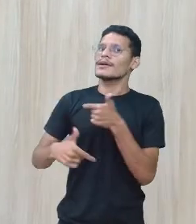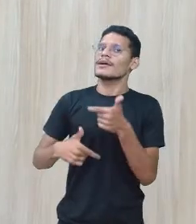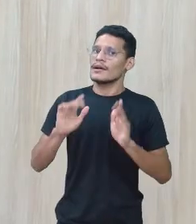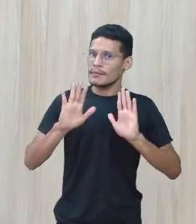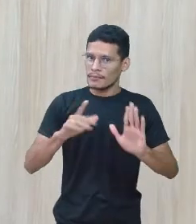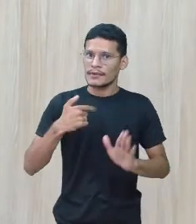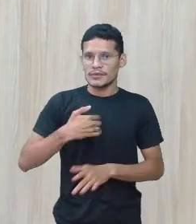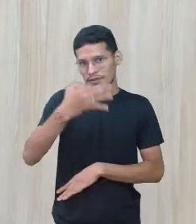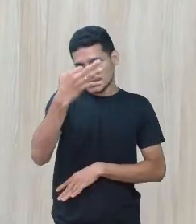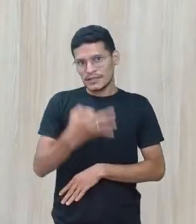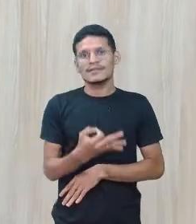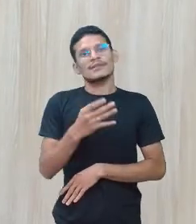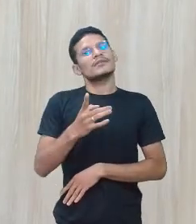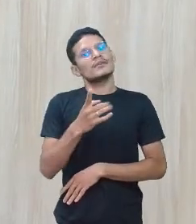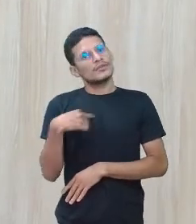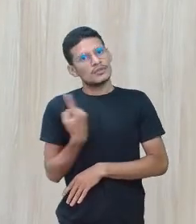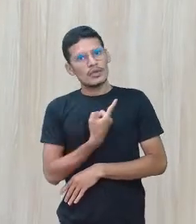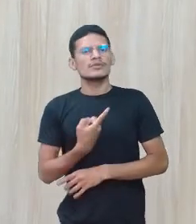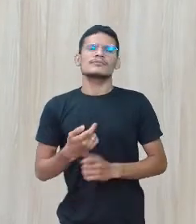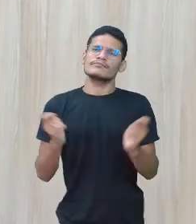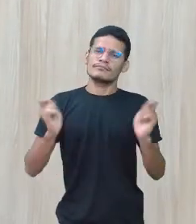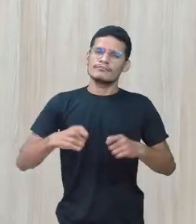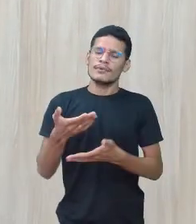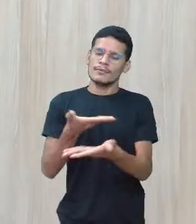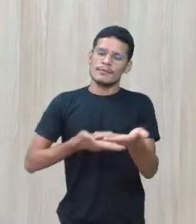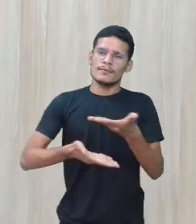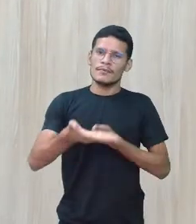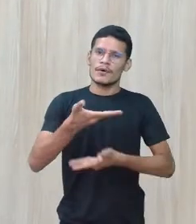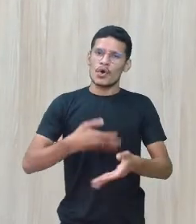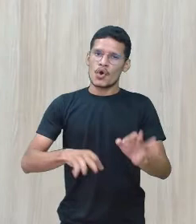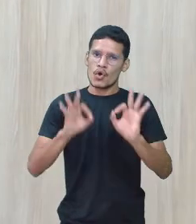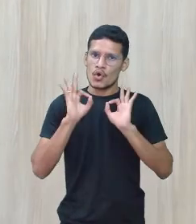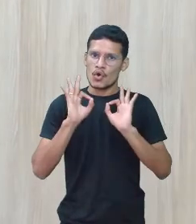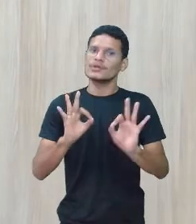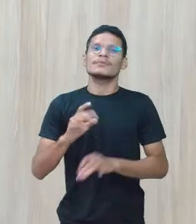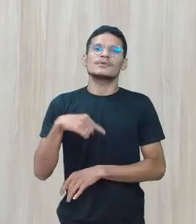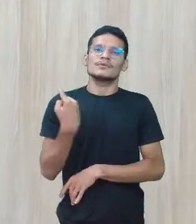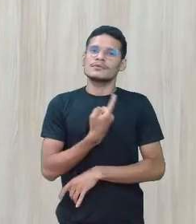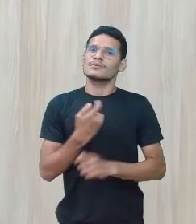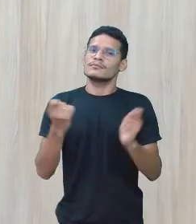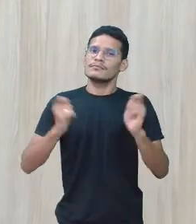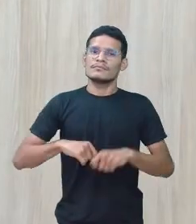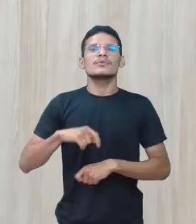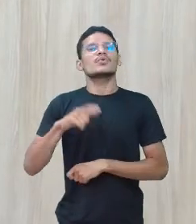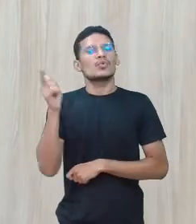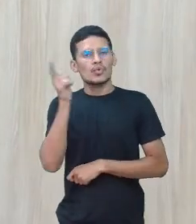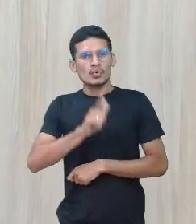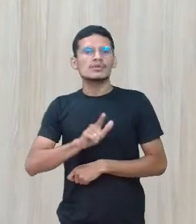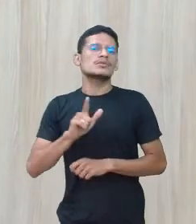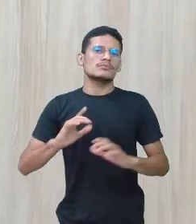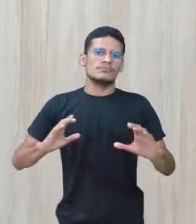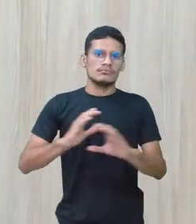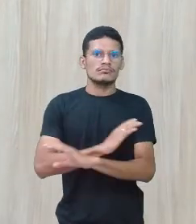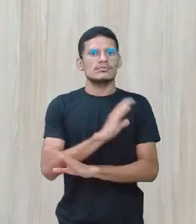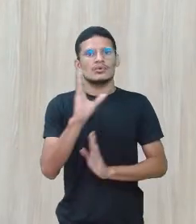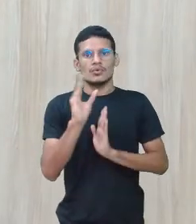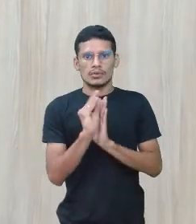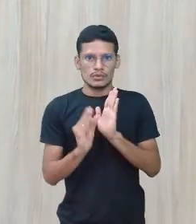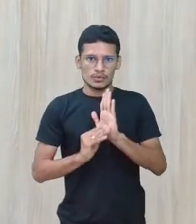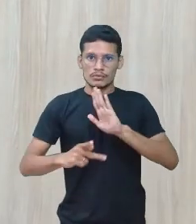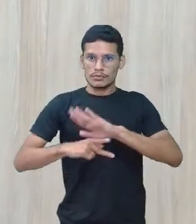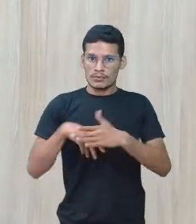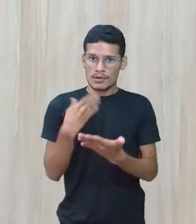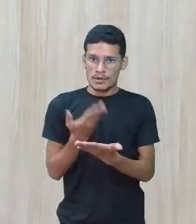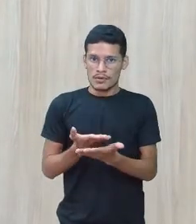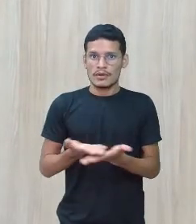eu tenho certeza que a gente vai ter assim, uma relação ótima e a gente vai conseguir dar conta de todo o conteúdo e de ver essa aula maravilhosa